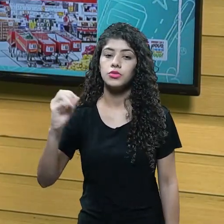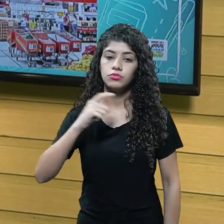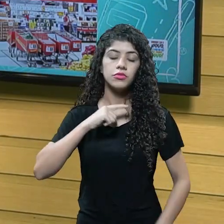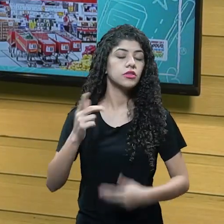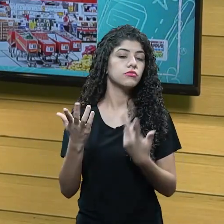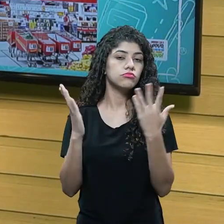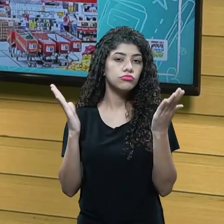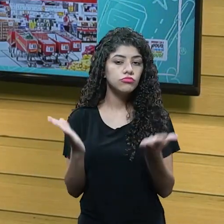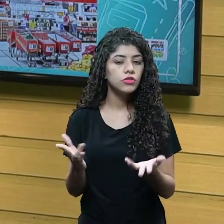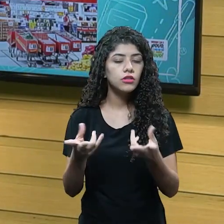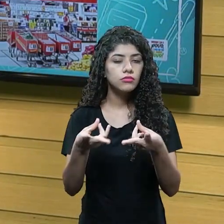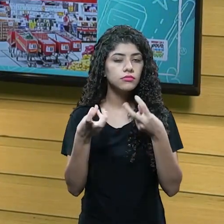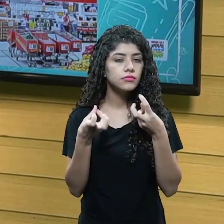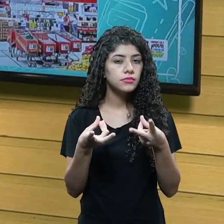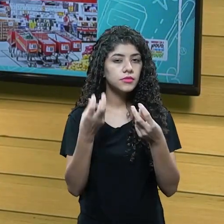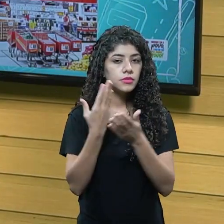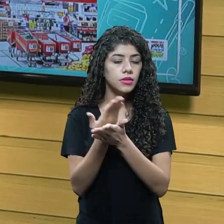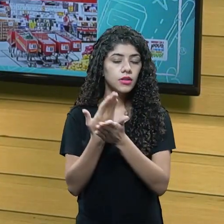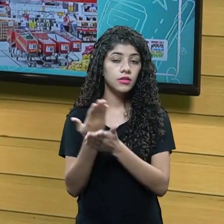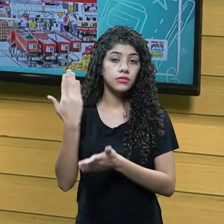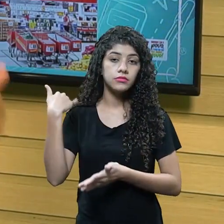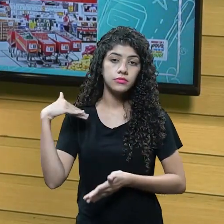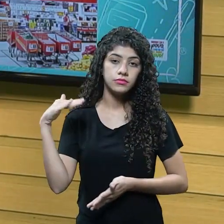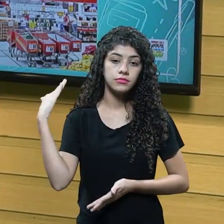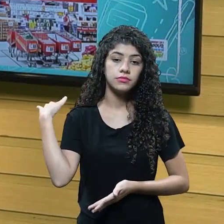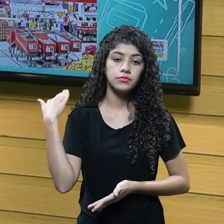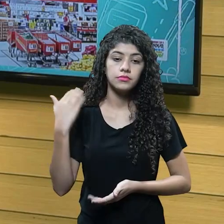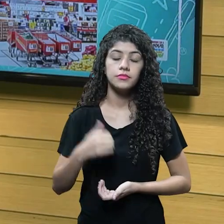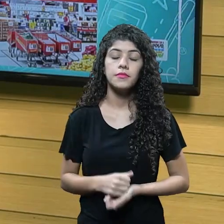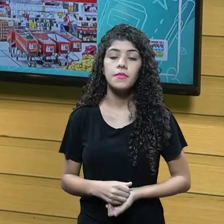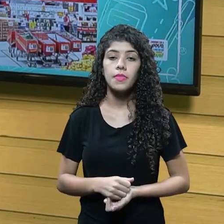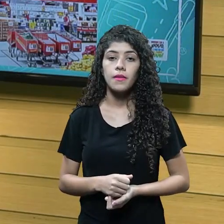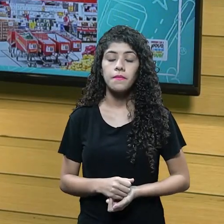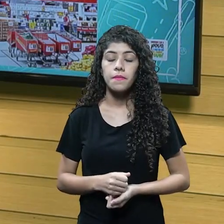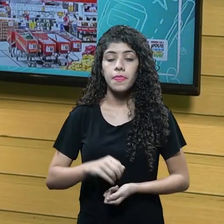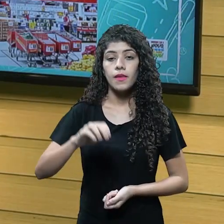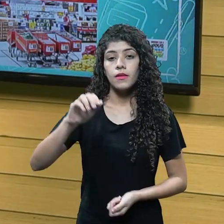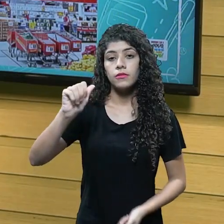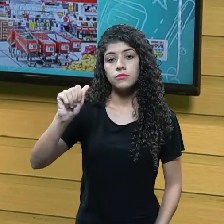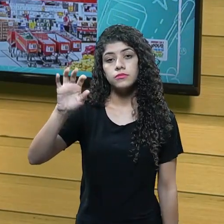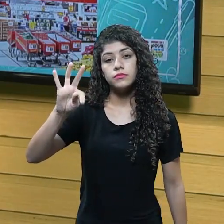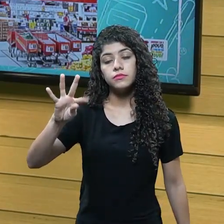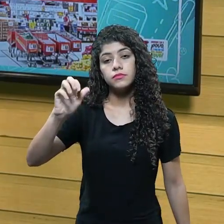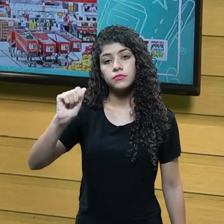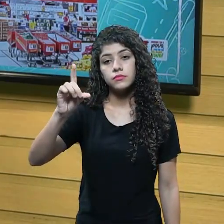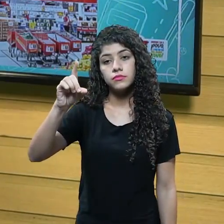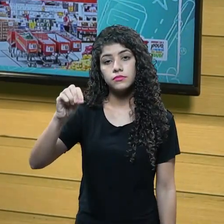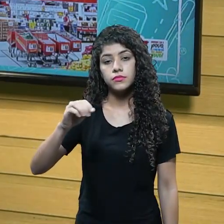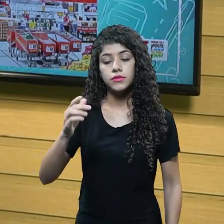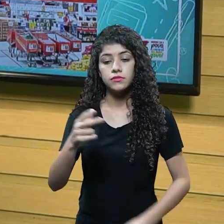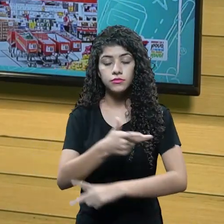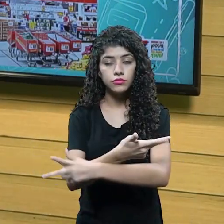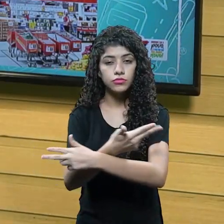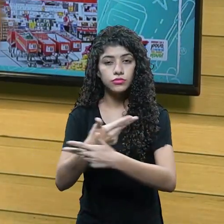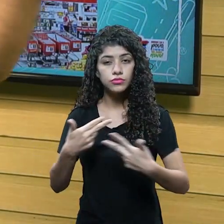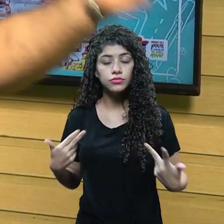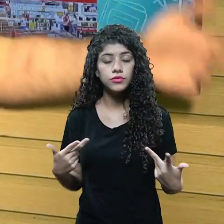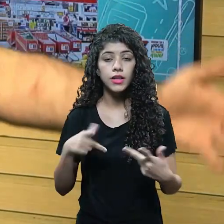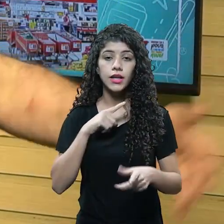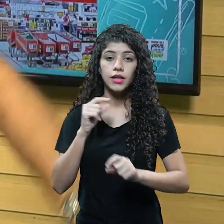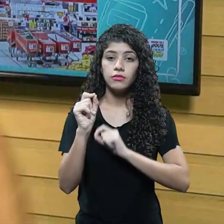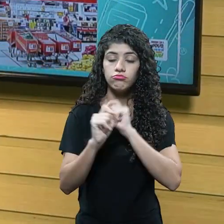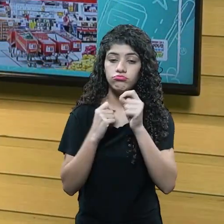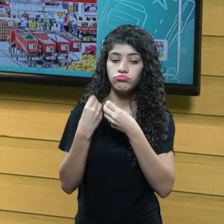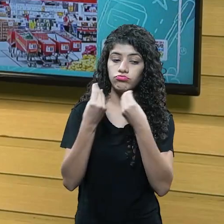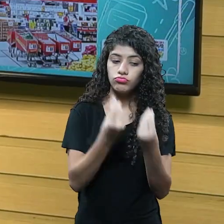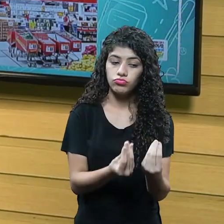vimos em aulas anteriores. O atacado ele vende em grandes quantidades, em grandes porções de produtos, onde faz o reabastecimento dos